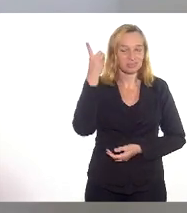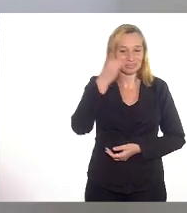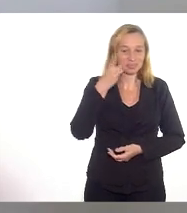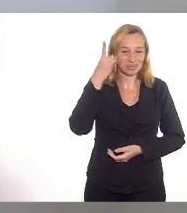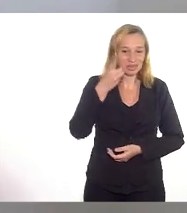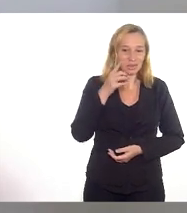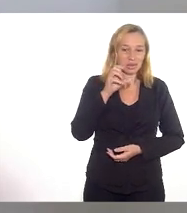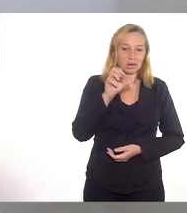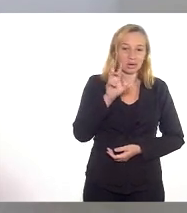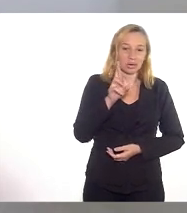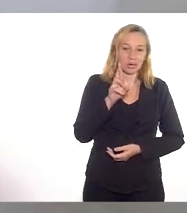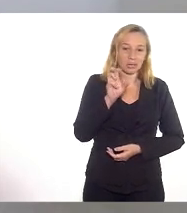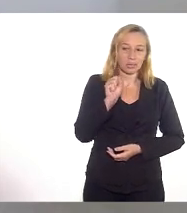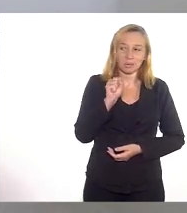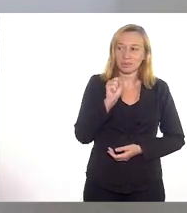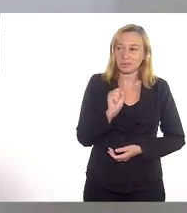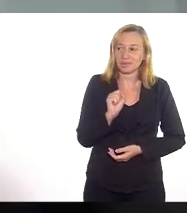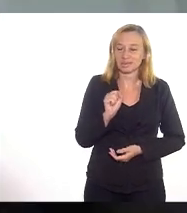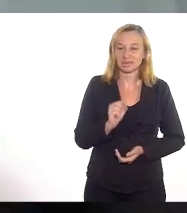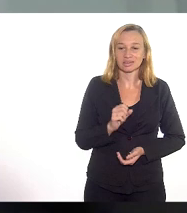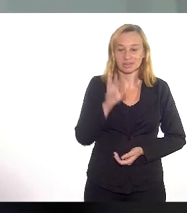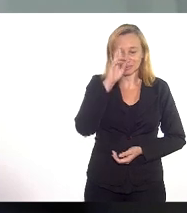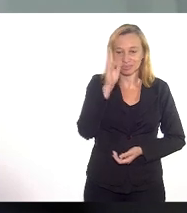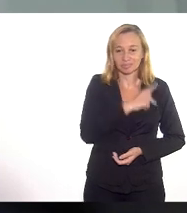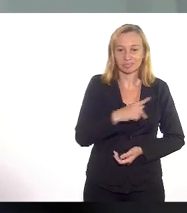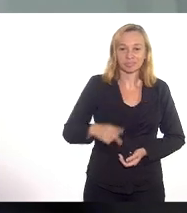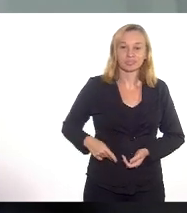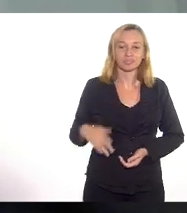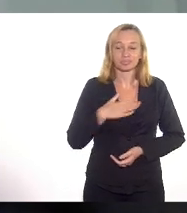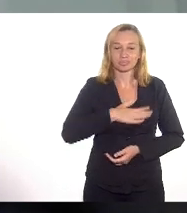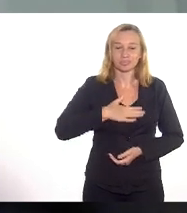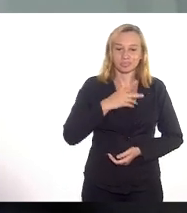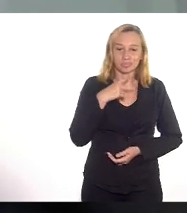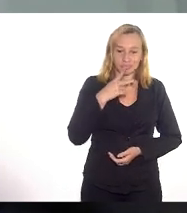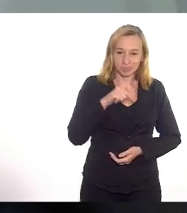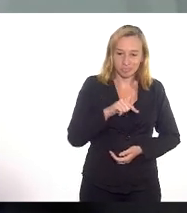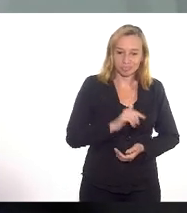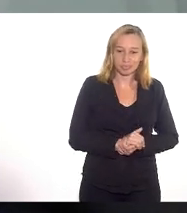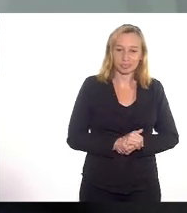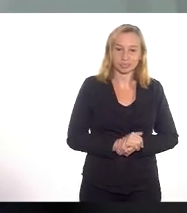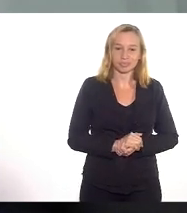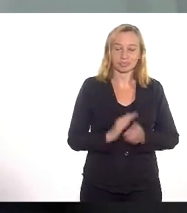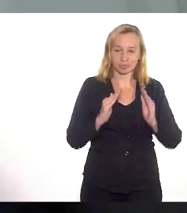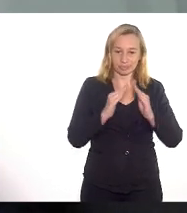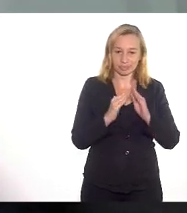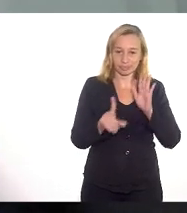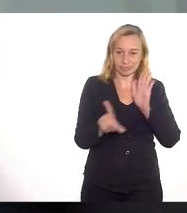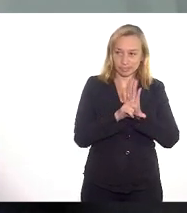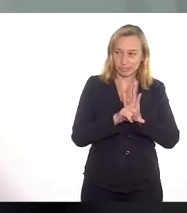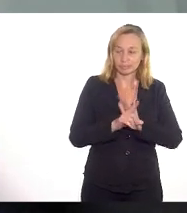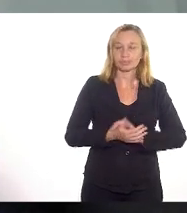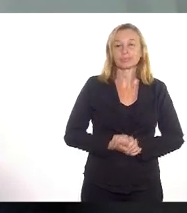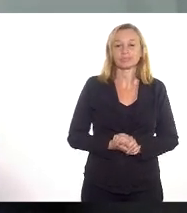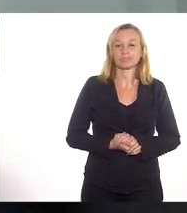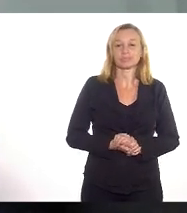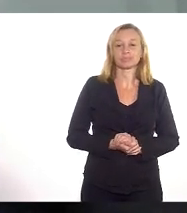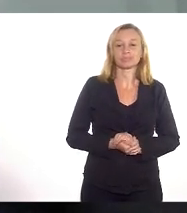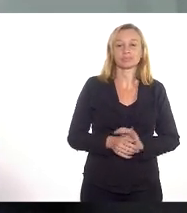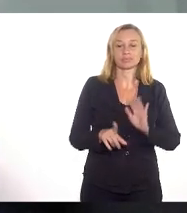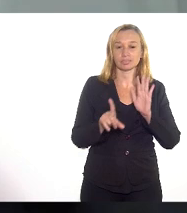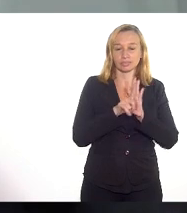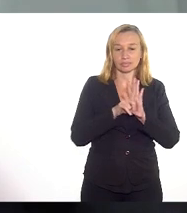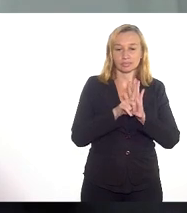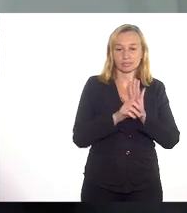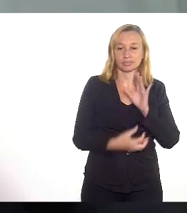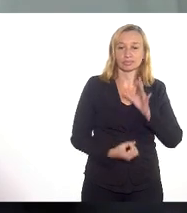Rubens Bontempo. Senhor presidente, eu gostaria aqui de colocar que essa é uma casa de leis. E as leis são feitas